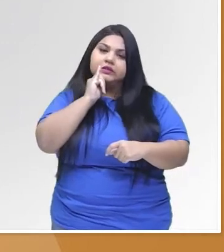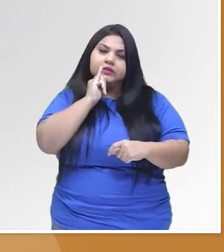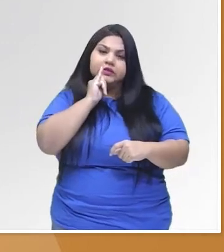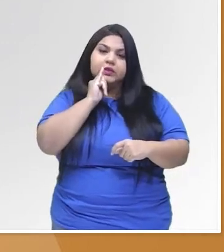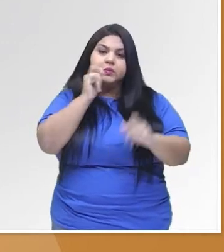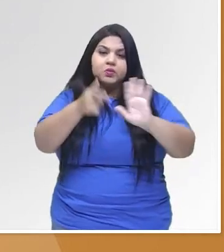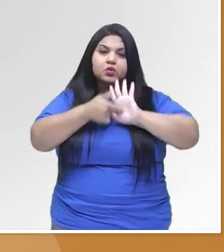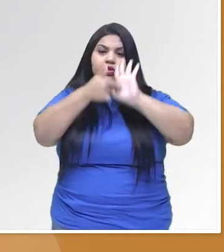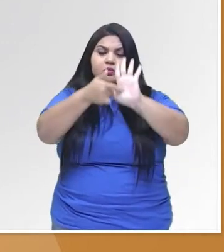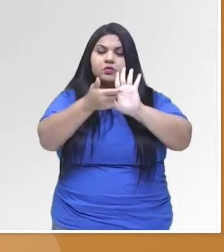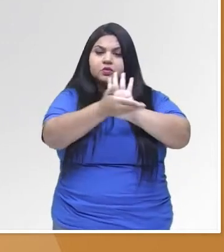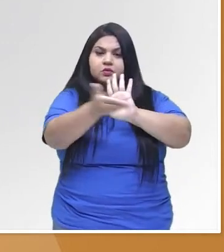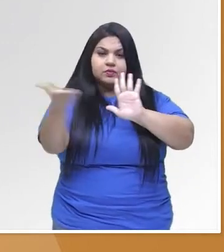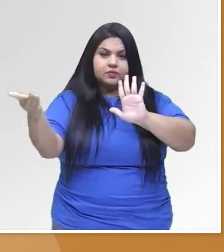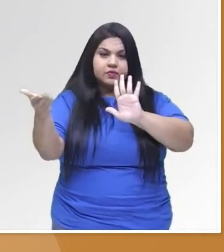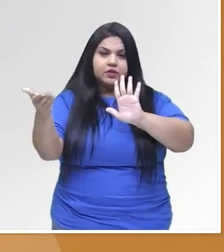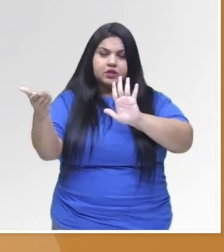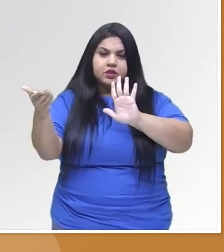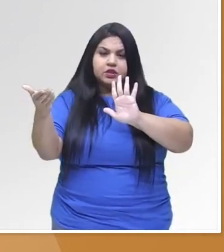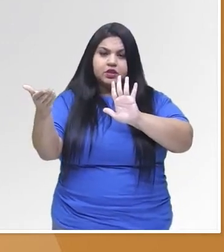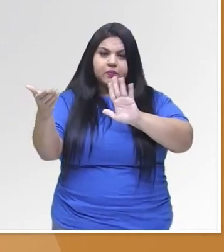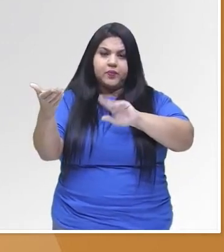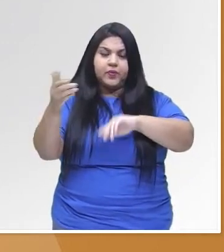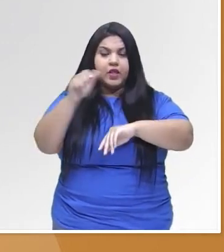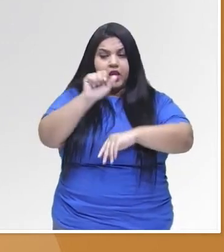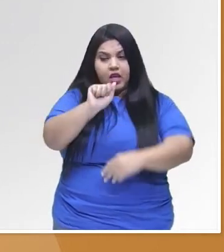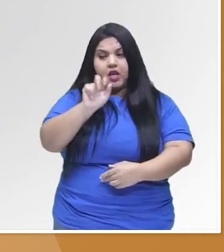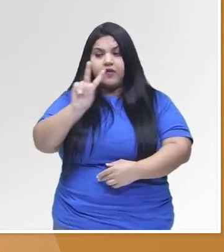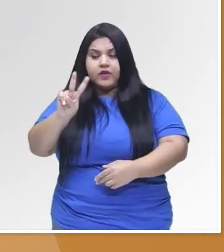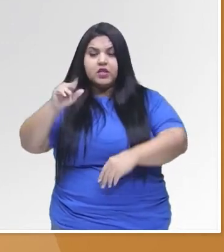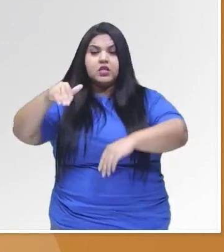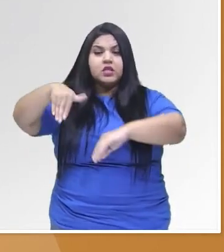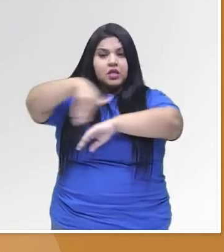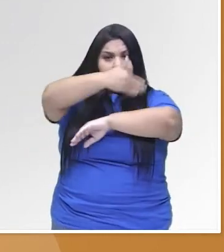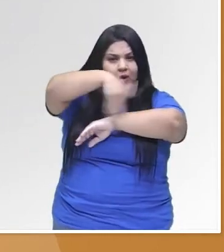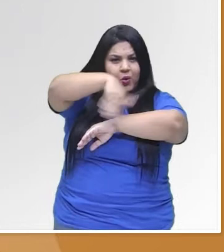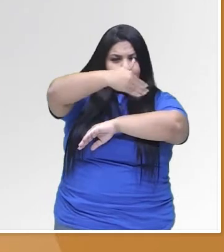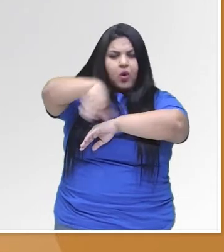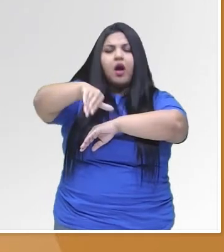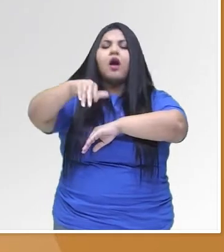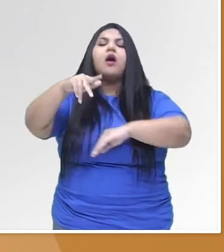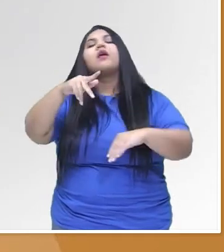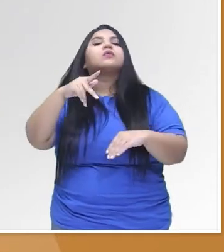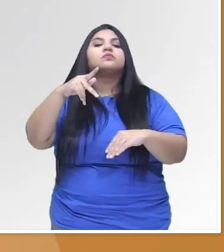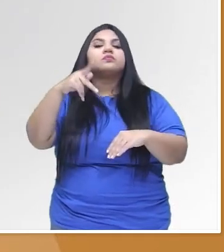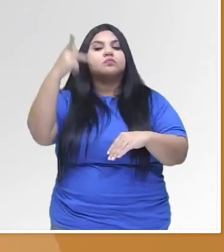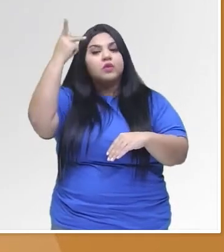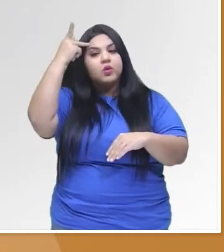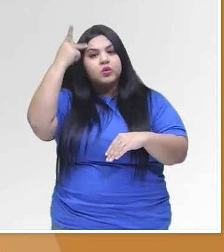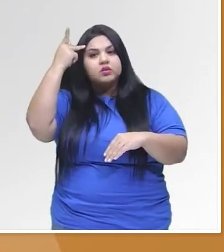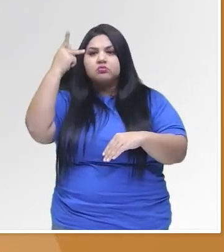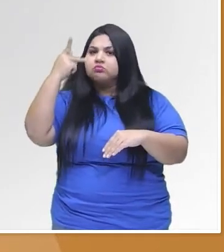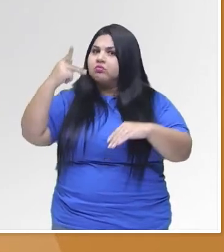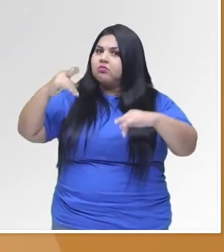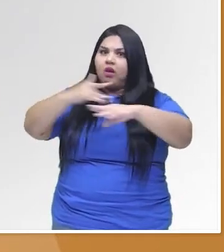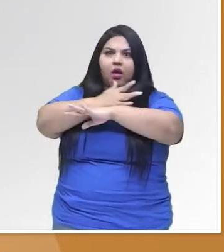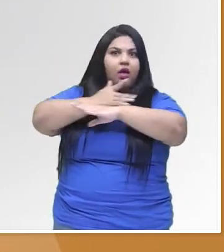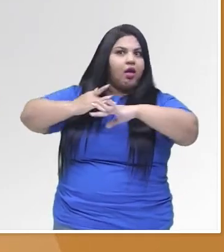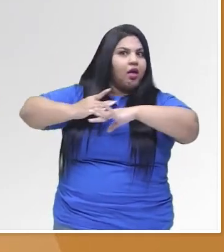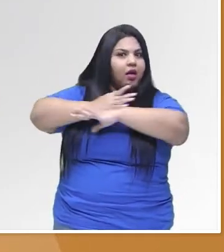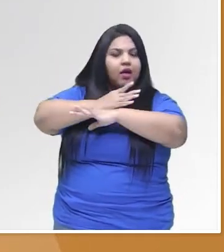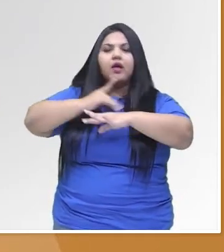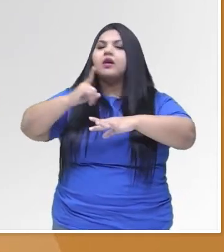para vocês, aqui a Avenida Paulista, lá em São Paulo, muito movimentada, um dos lugares onde acontecem palcos de